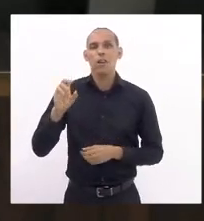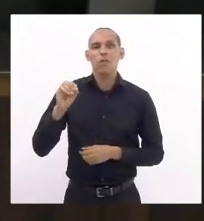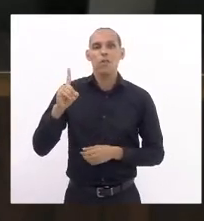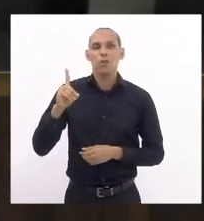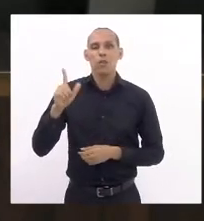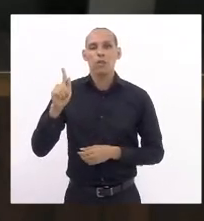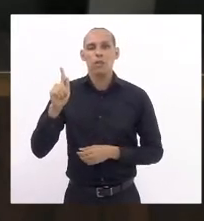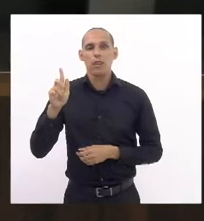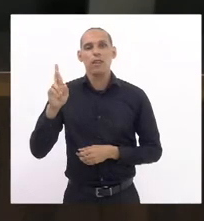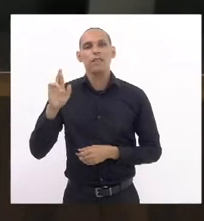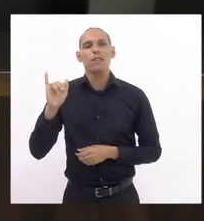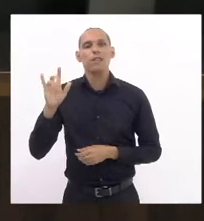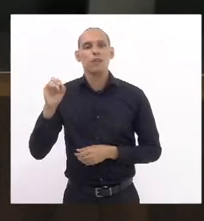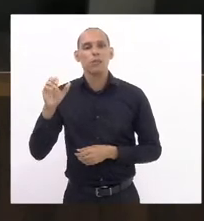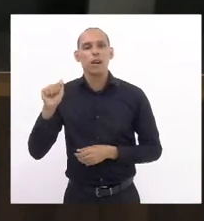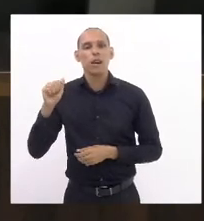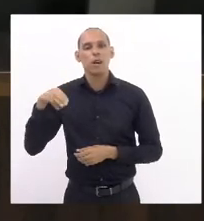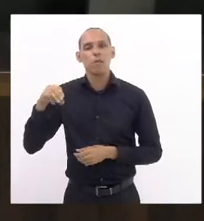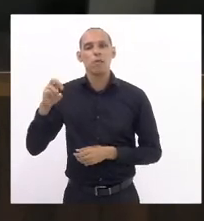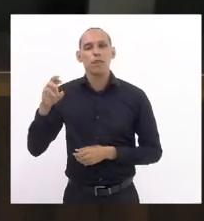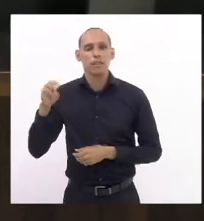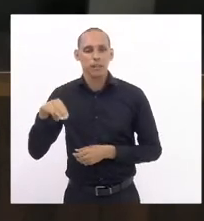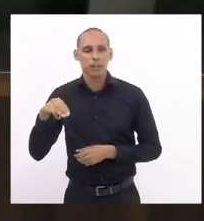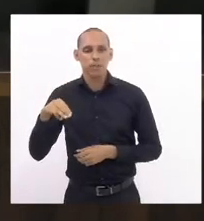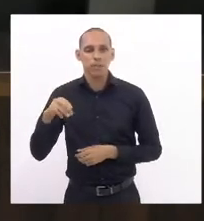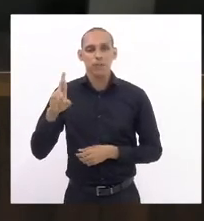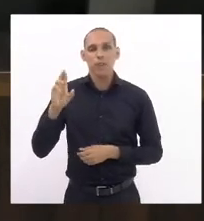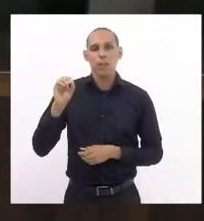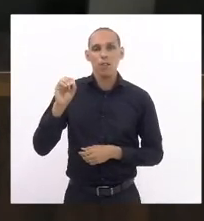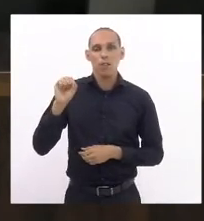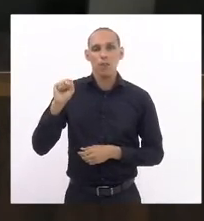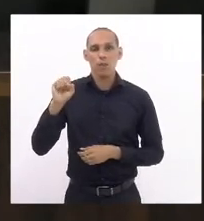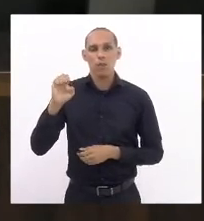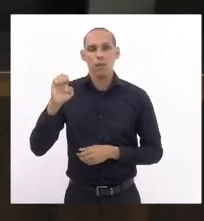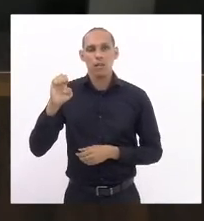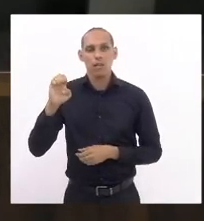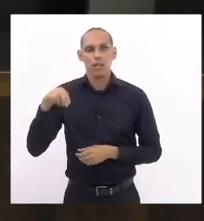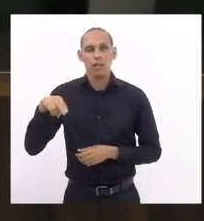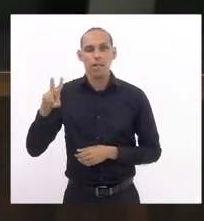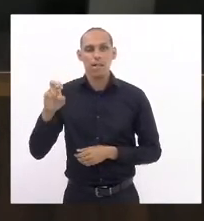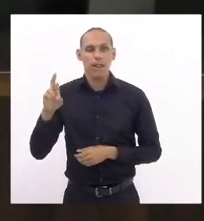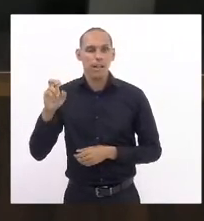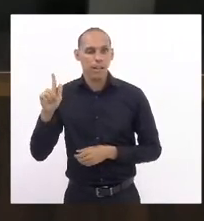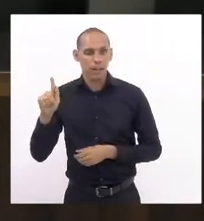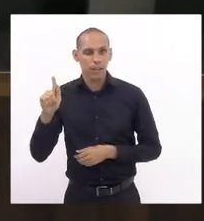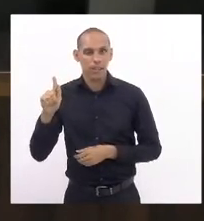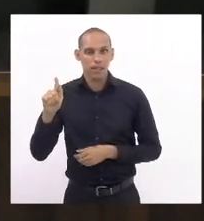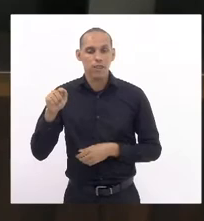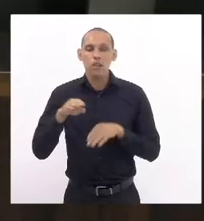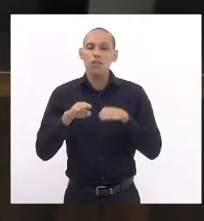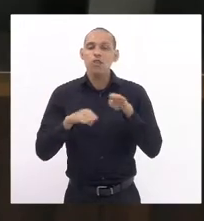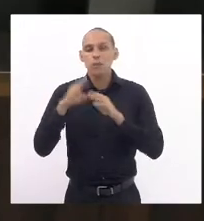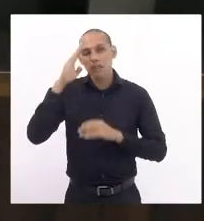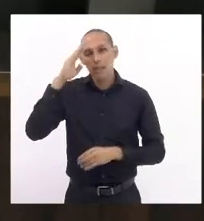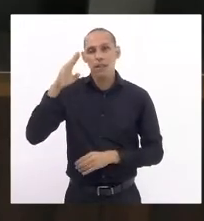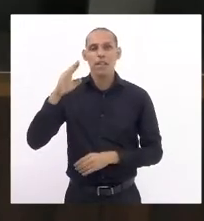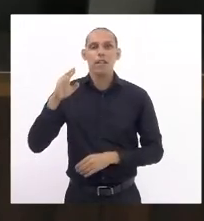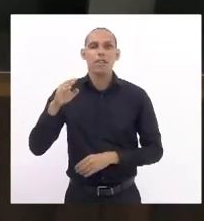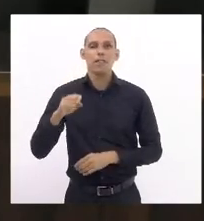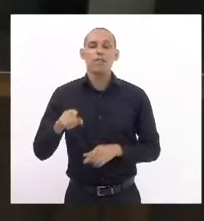deputado Rosenberg Reis, deputado Subtenente Bernardo, deputado Valdo